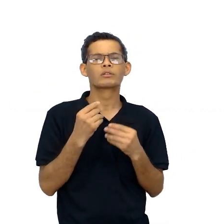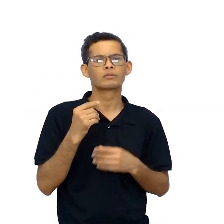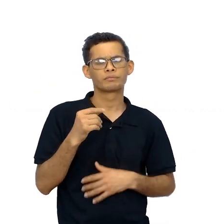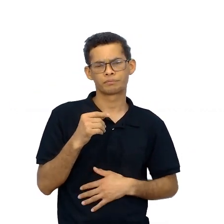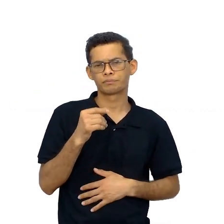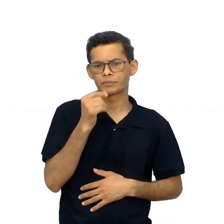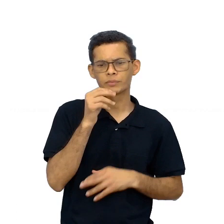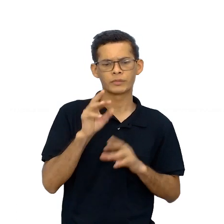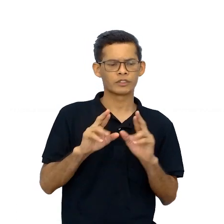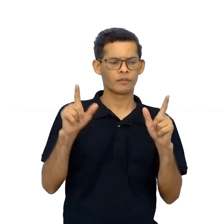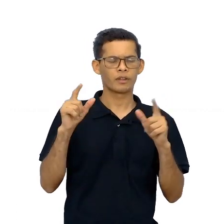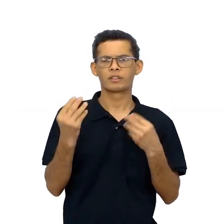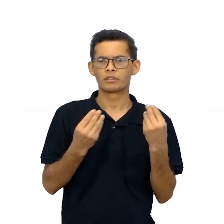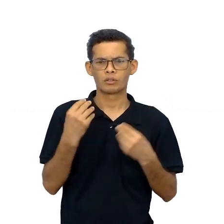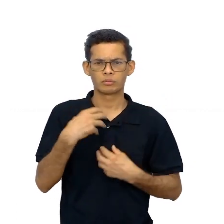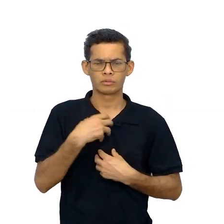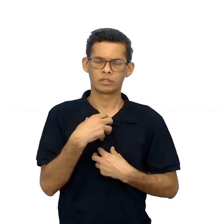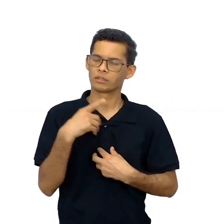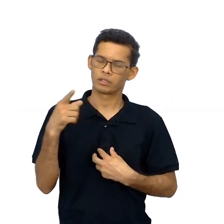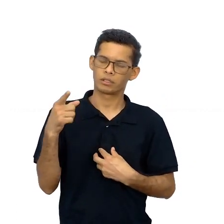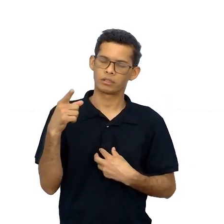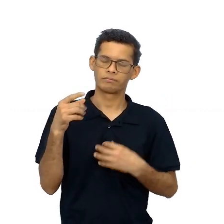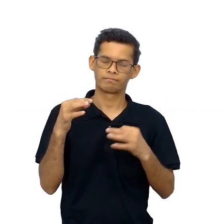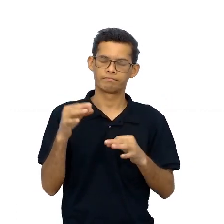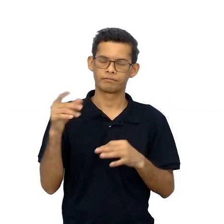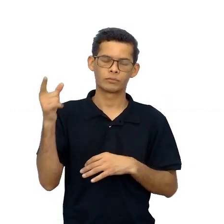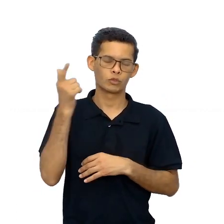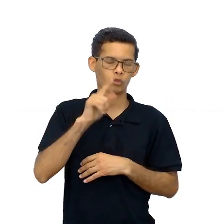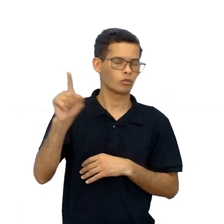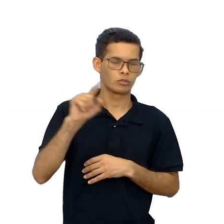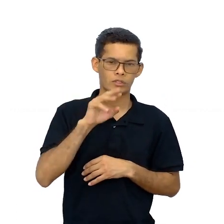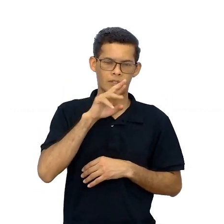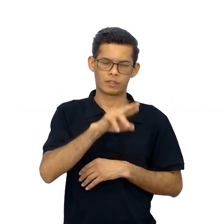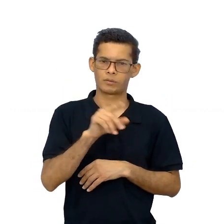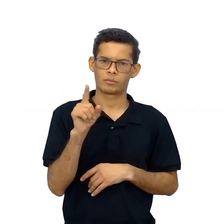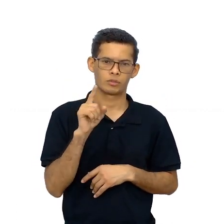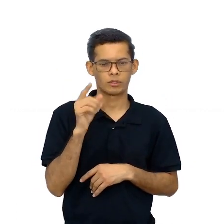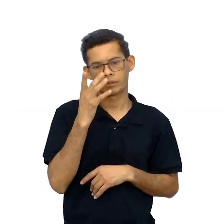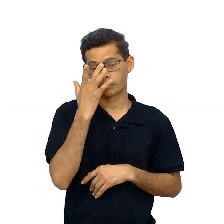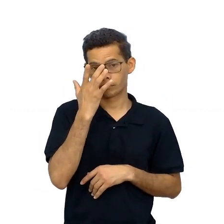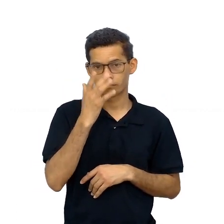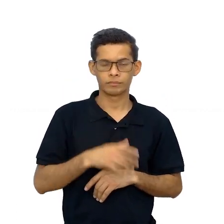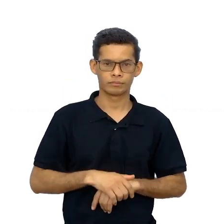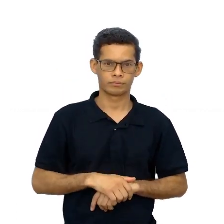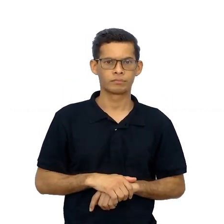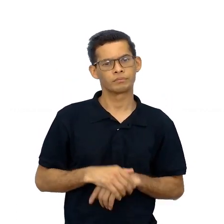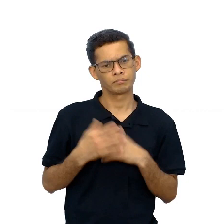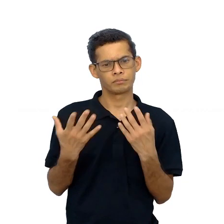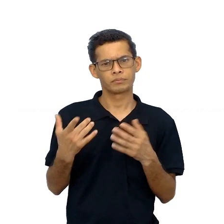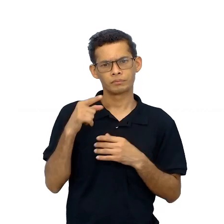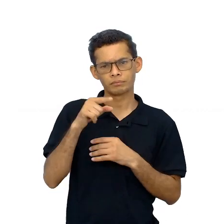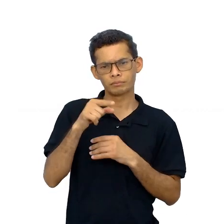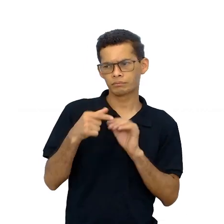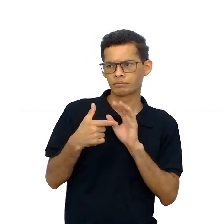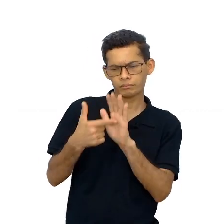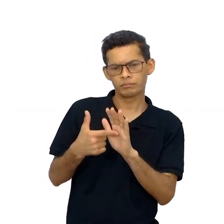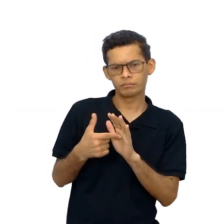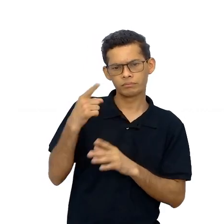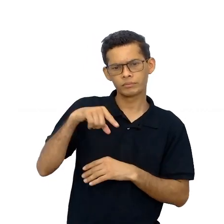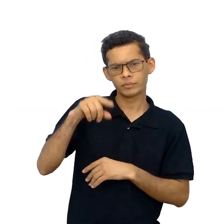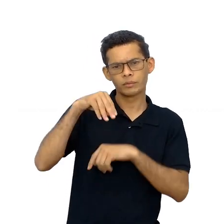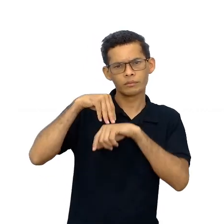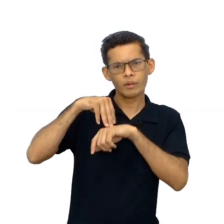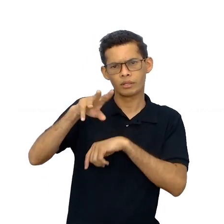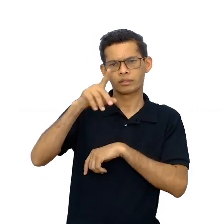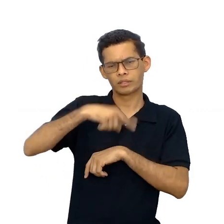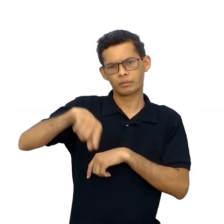né, eles não conseguirão resolver a atividade, né? Então, fica aqui uma